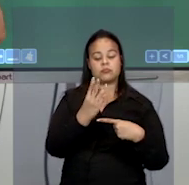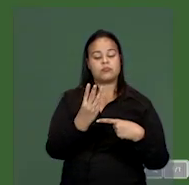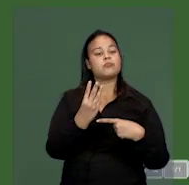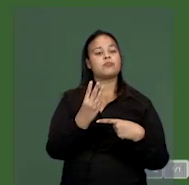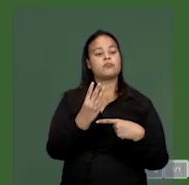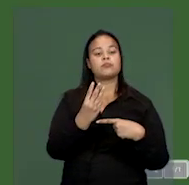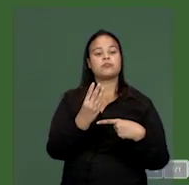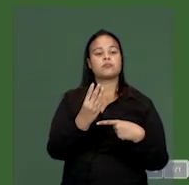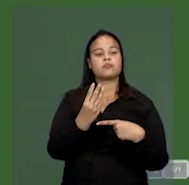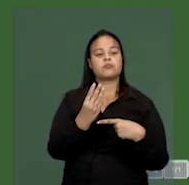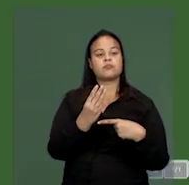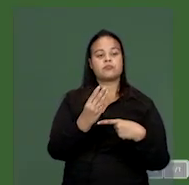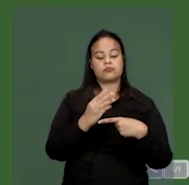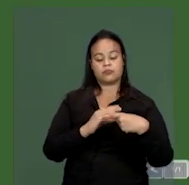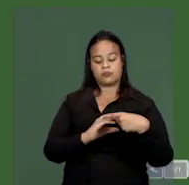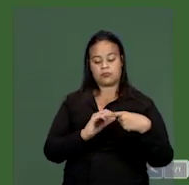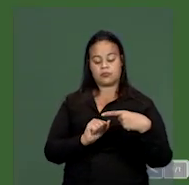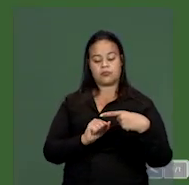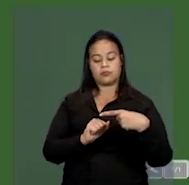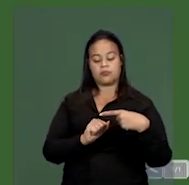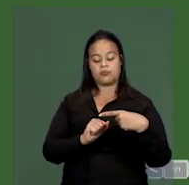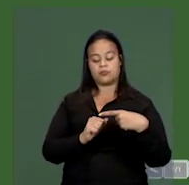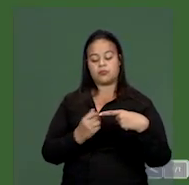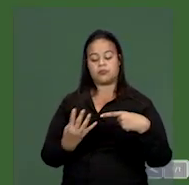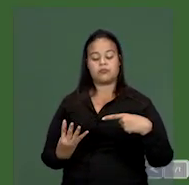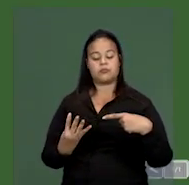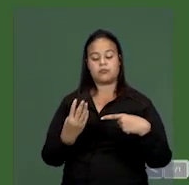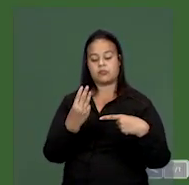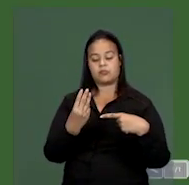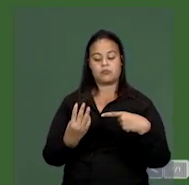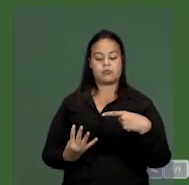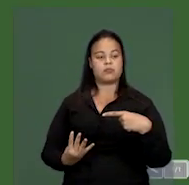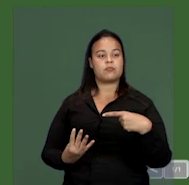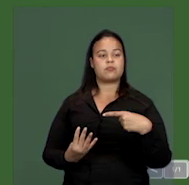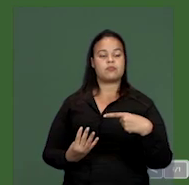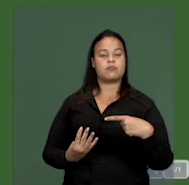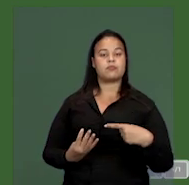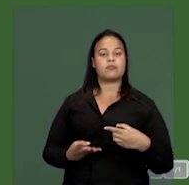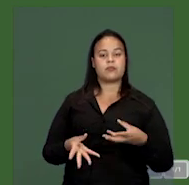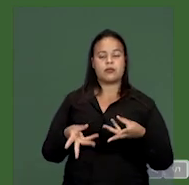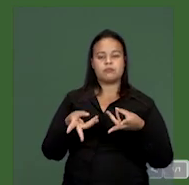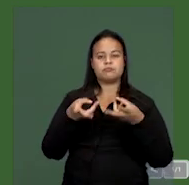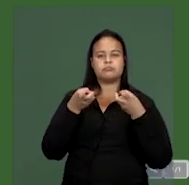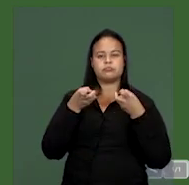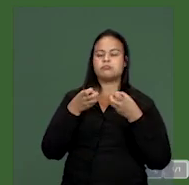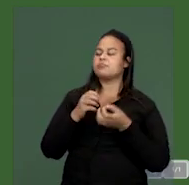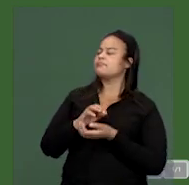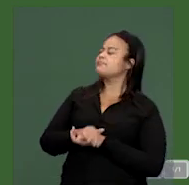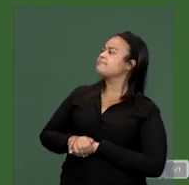3, cateto adjacente é 4. Só para